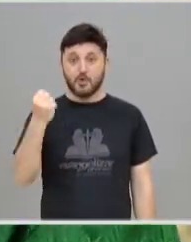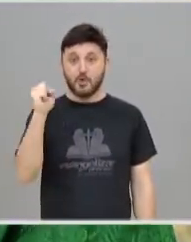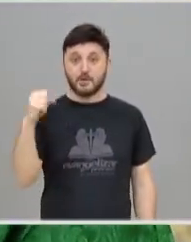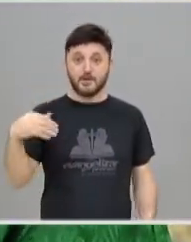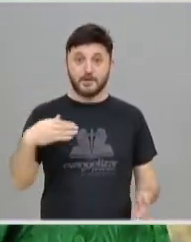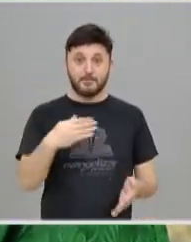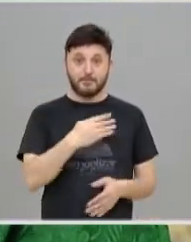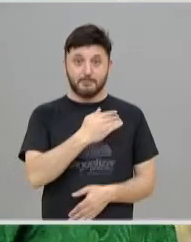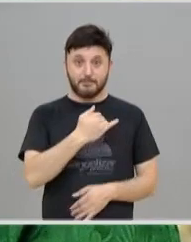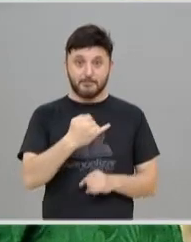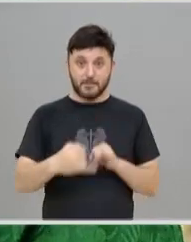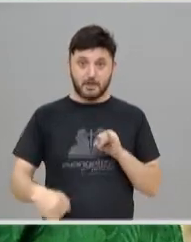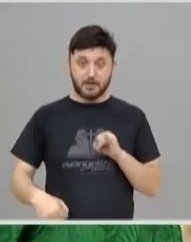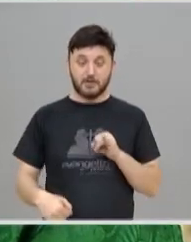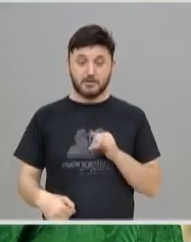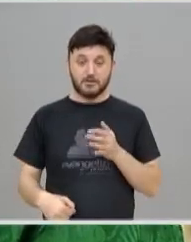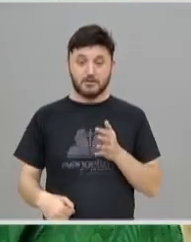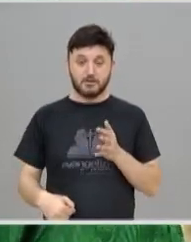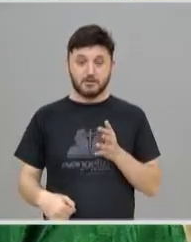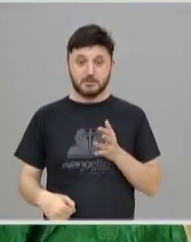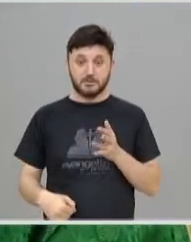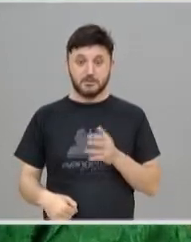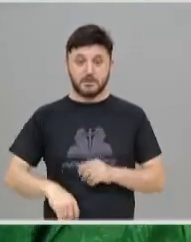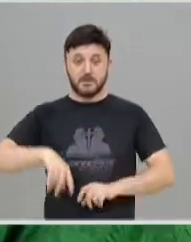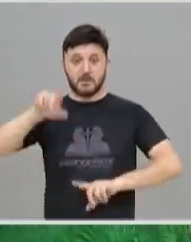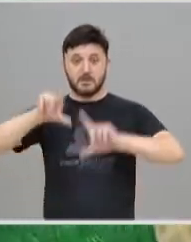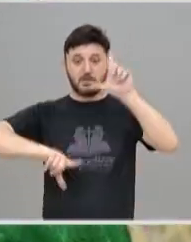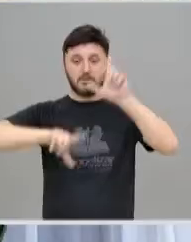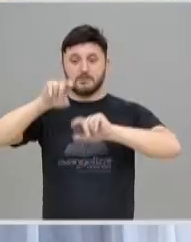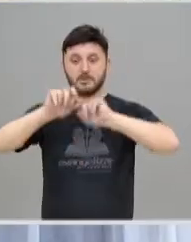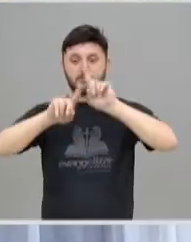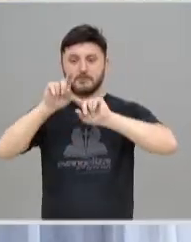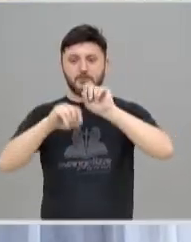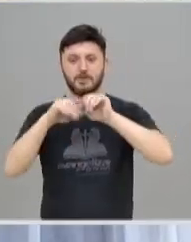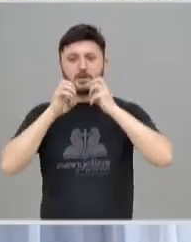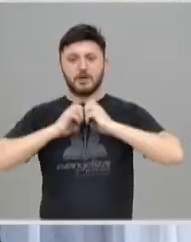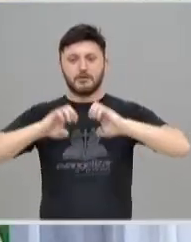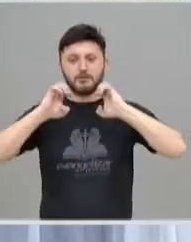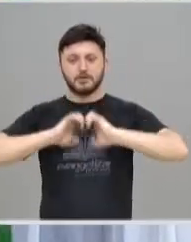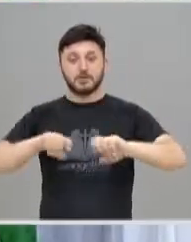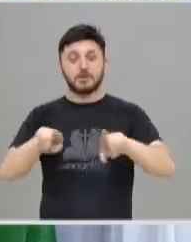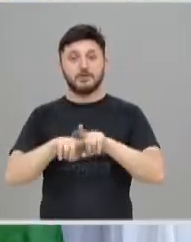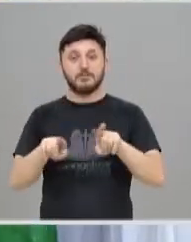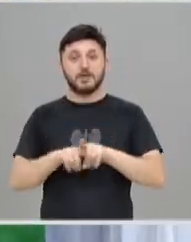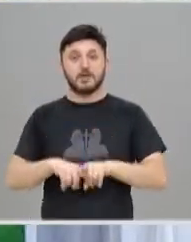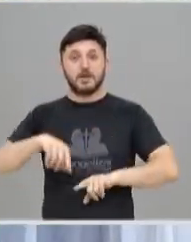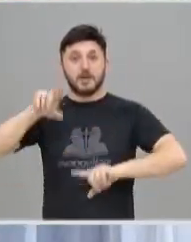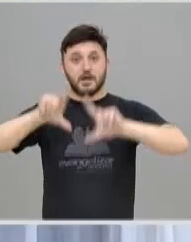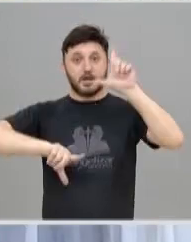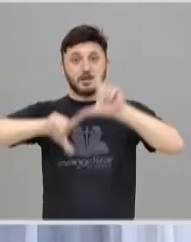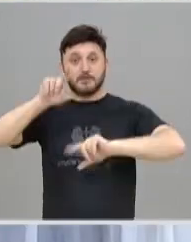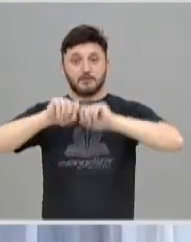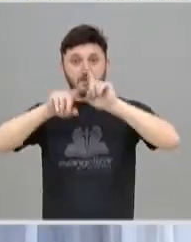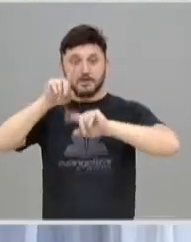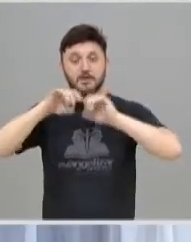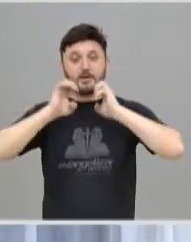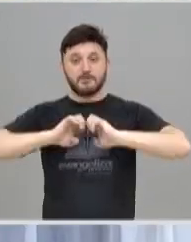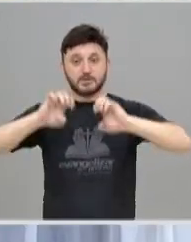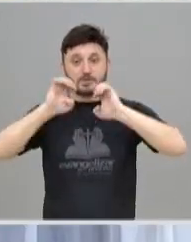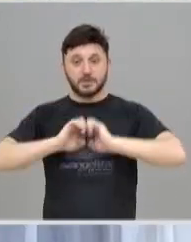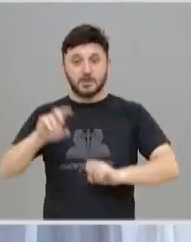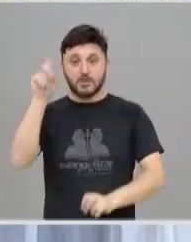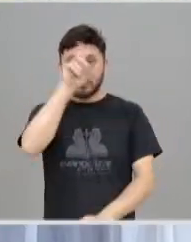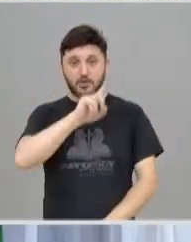8h30, seguinte, Rede Vida Evangeliza. E você tem o segundo encontro, Rede Vida Evangeliza, no domingo,